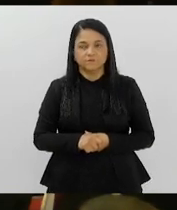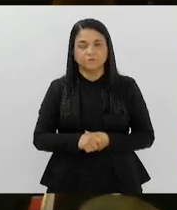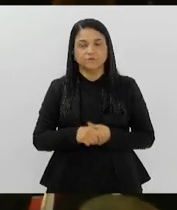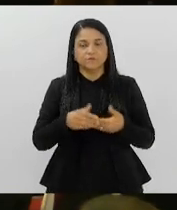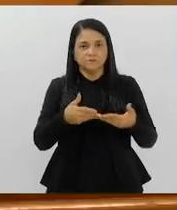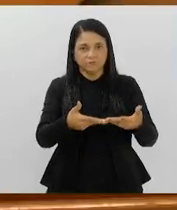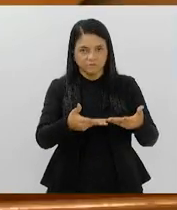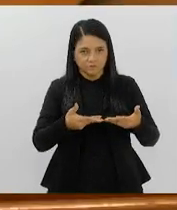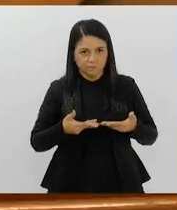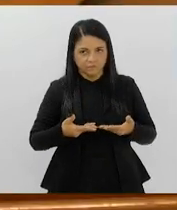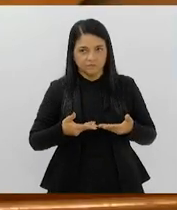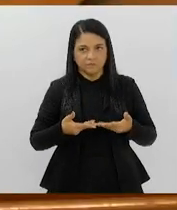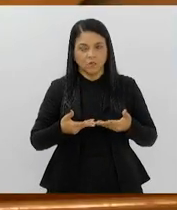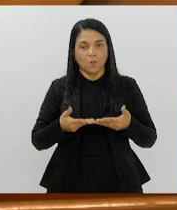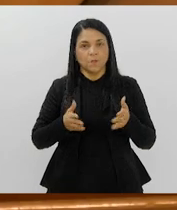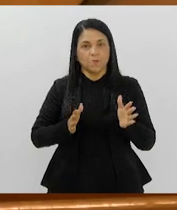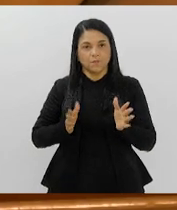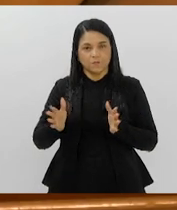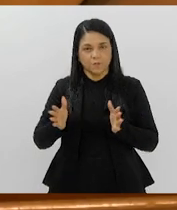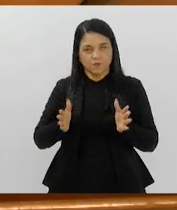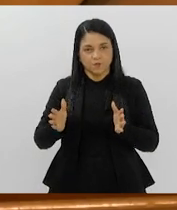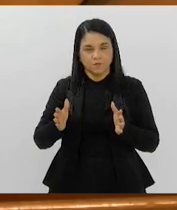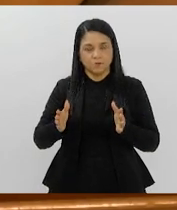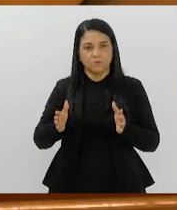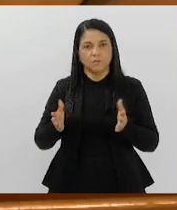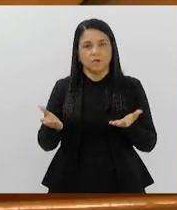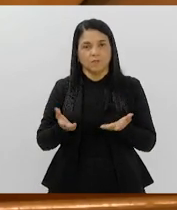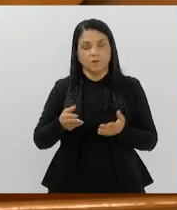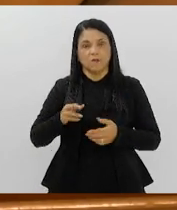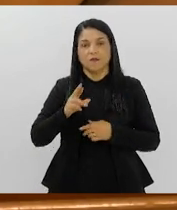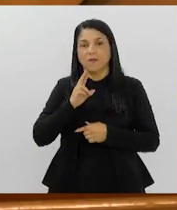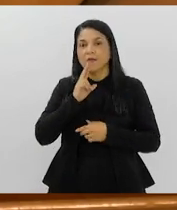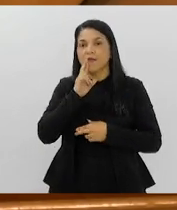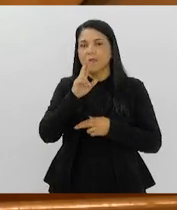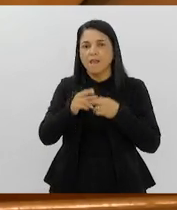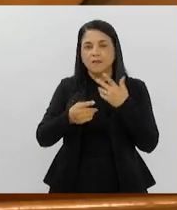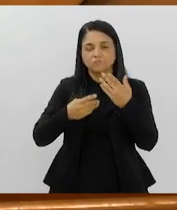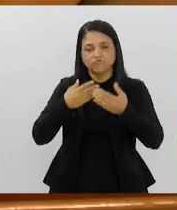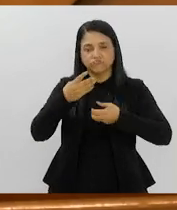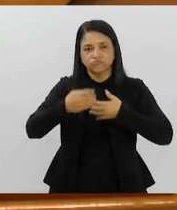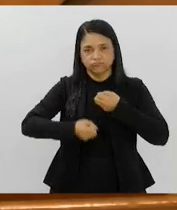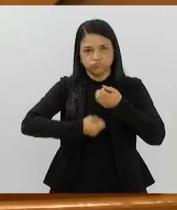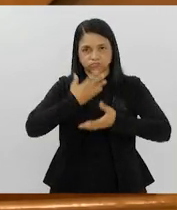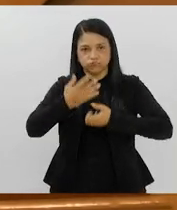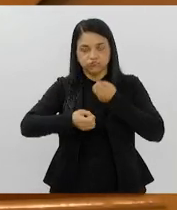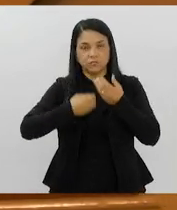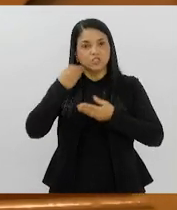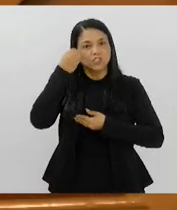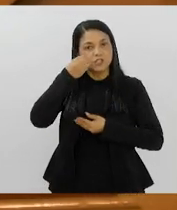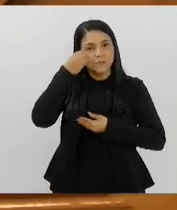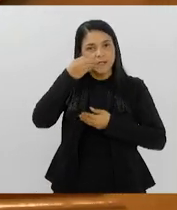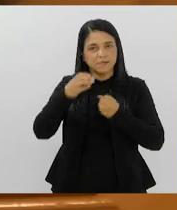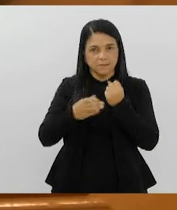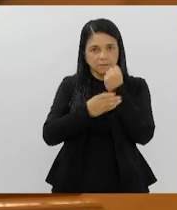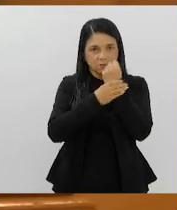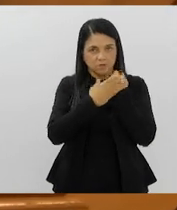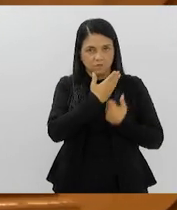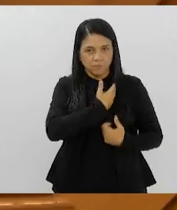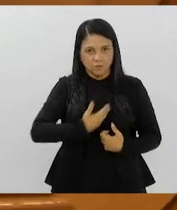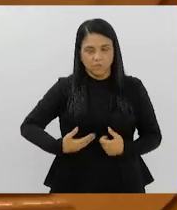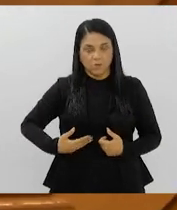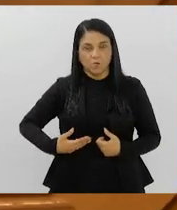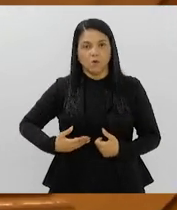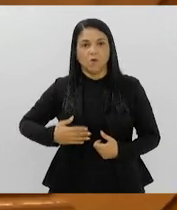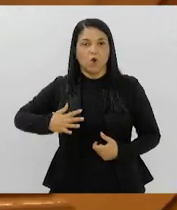Convidamos como moderador para o painel Relatos de Experiência Segurança Pública o Coronel